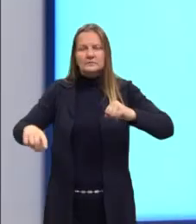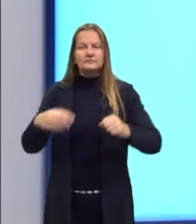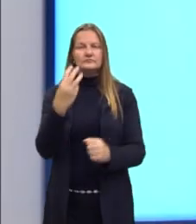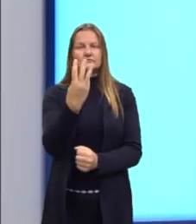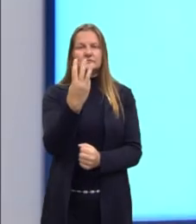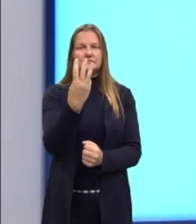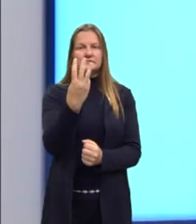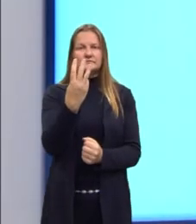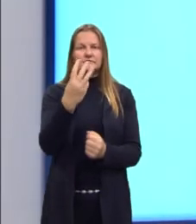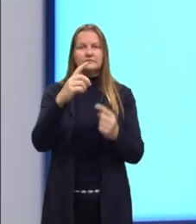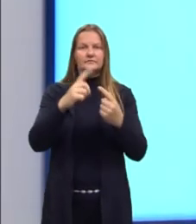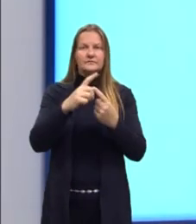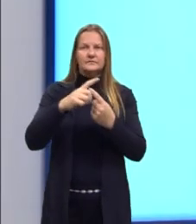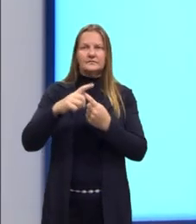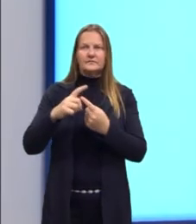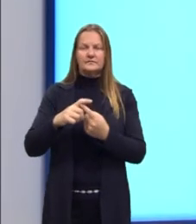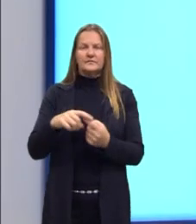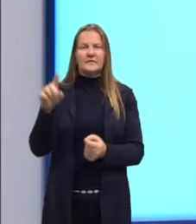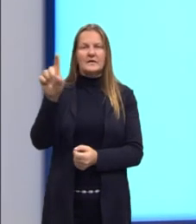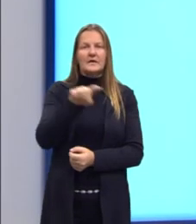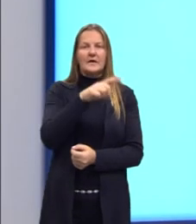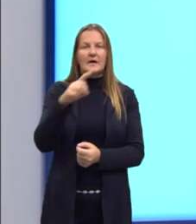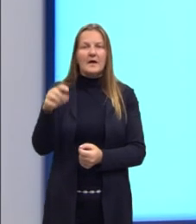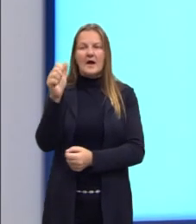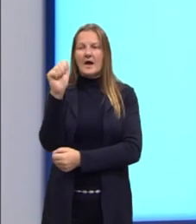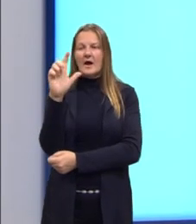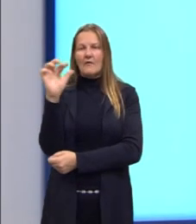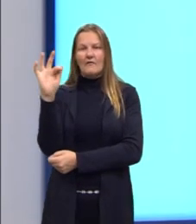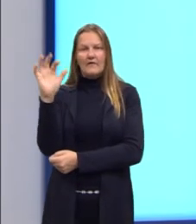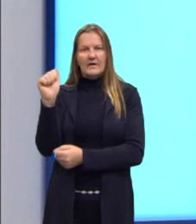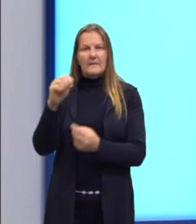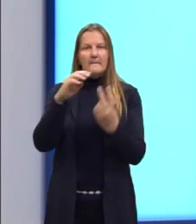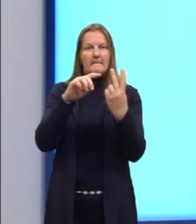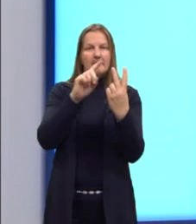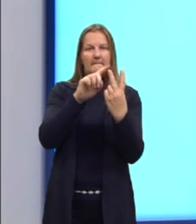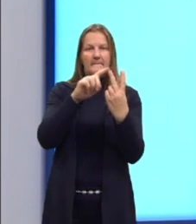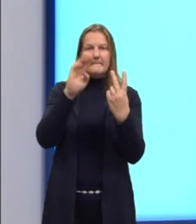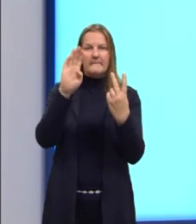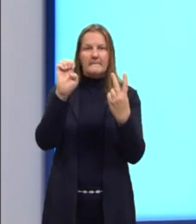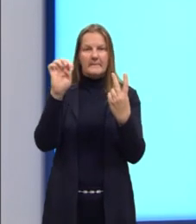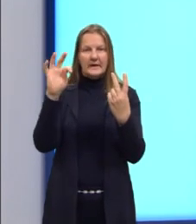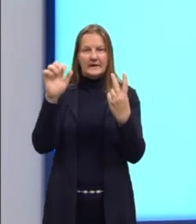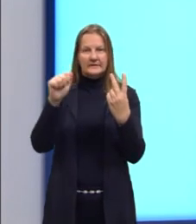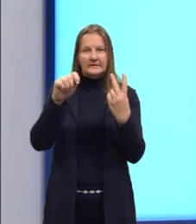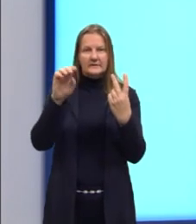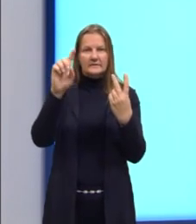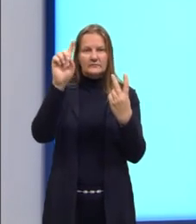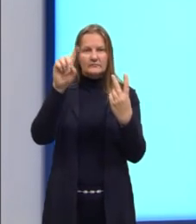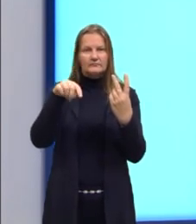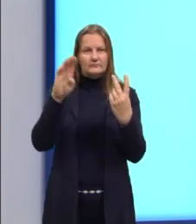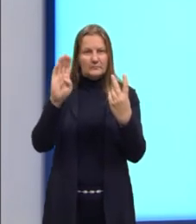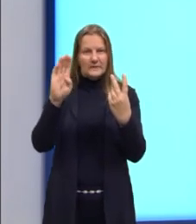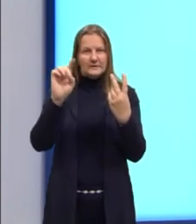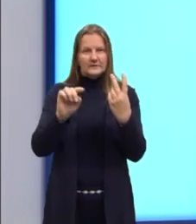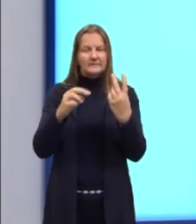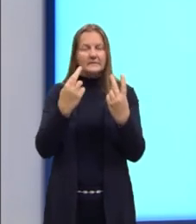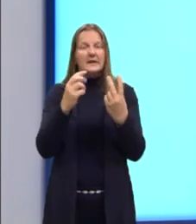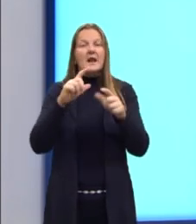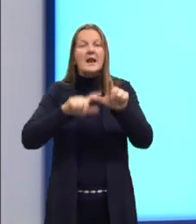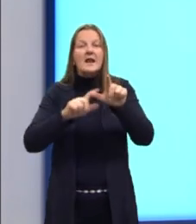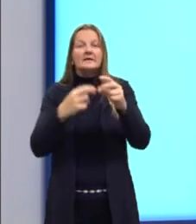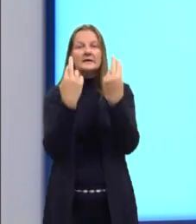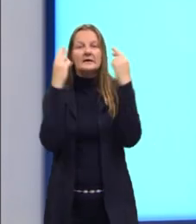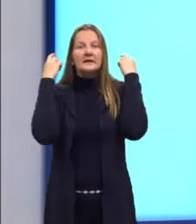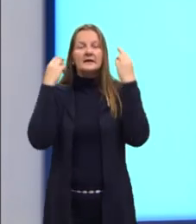radiações podem ser a Alpha aberta e a gama é esse símbolos mesmo essas letras